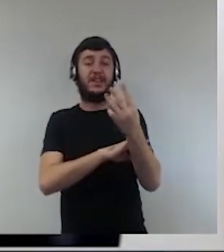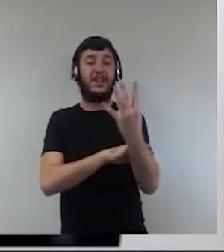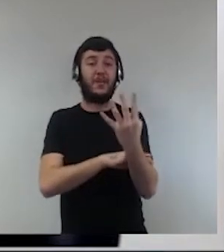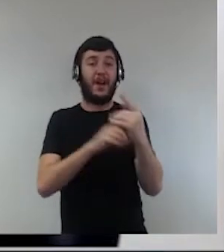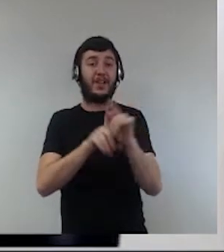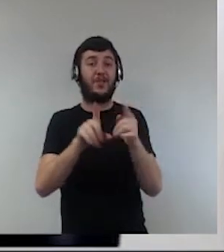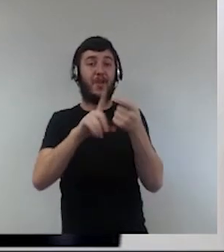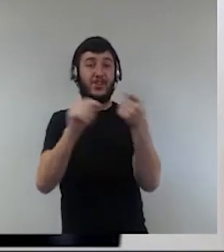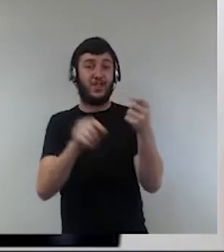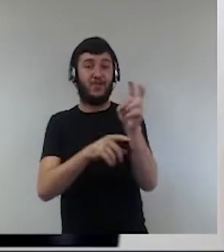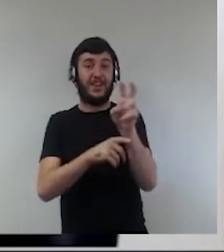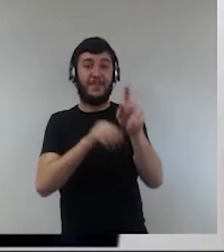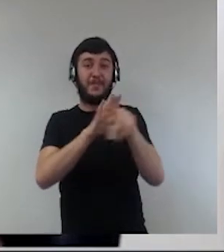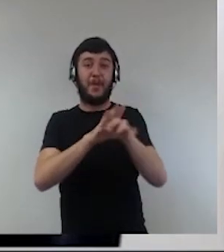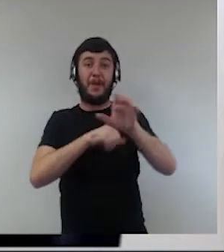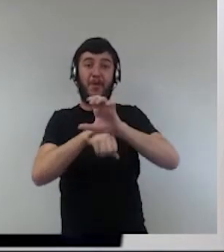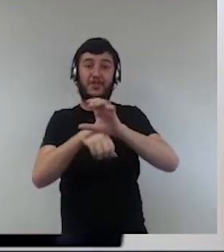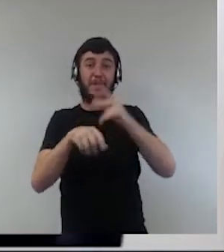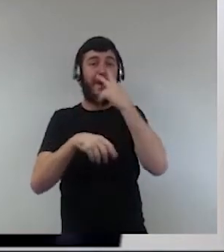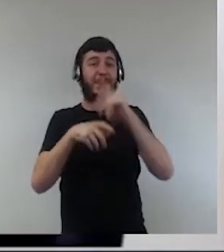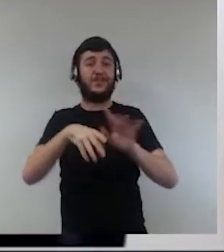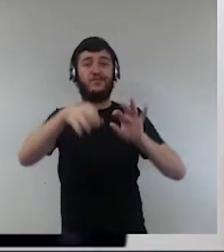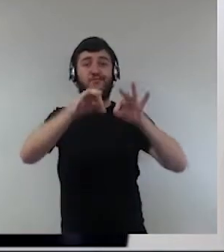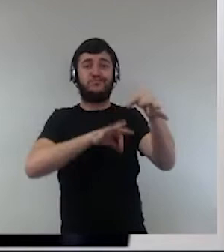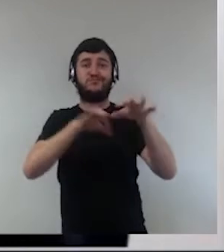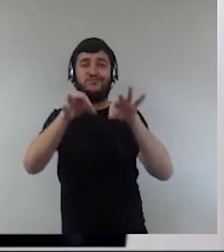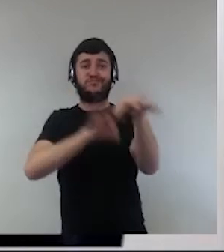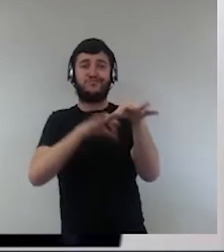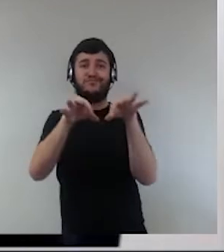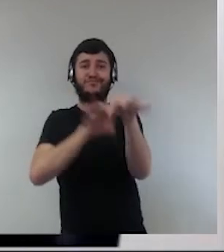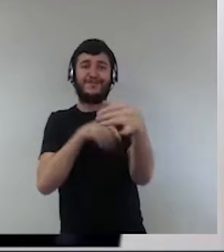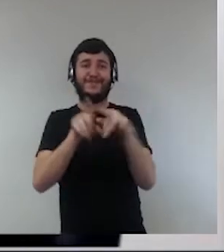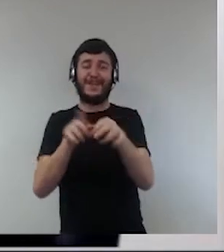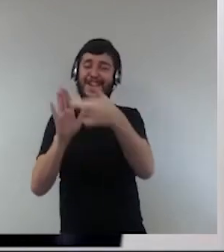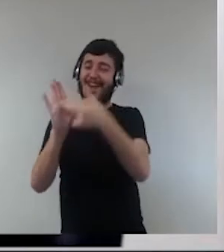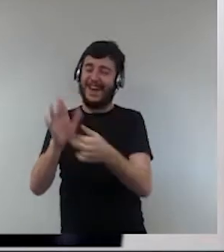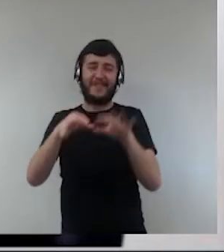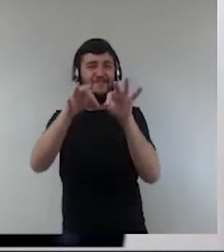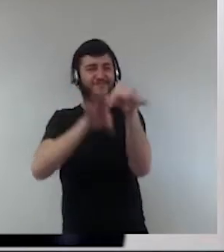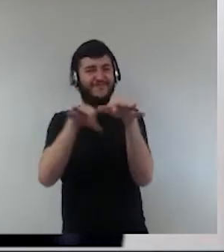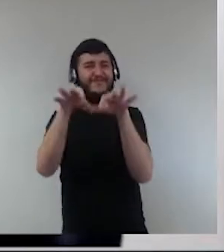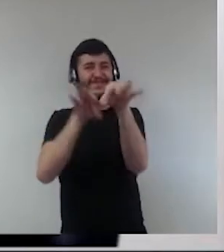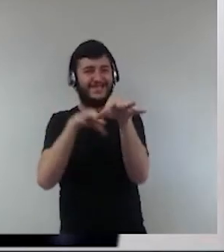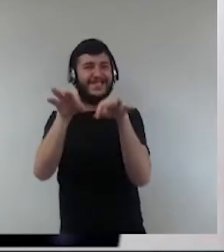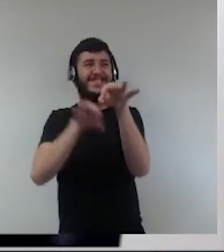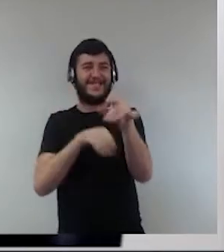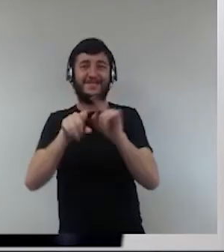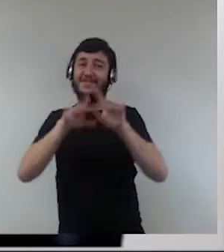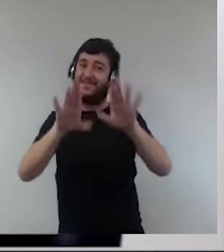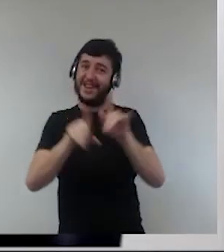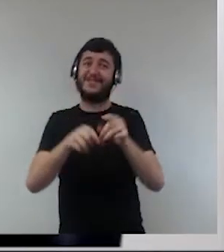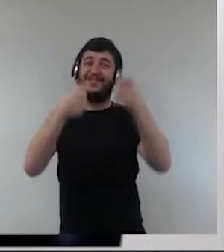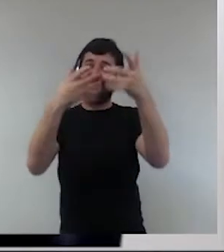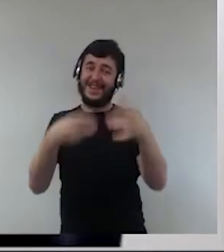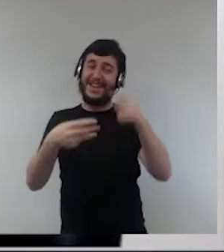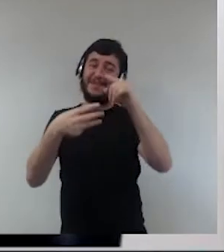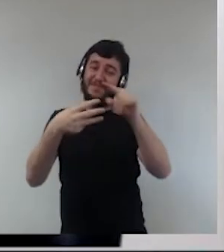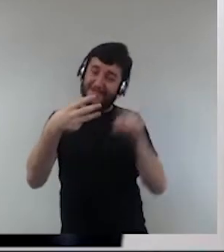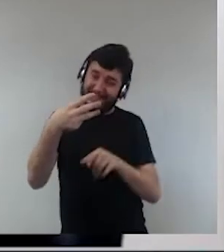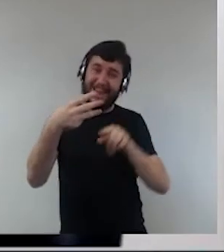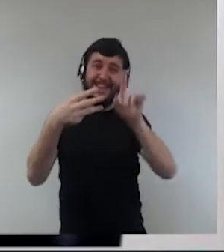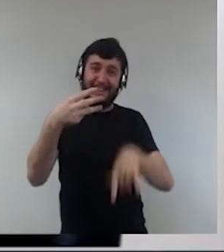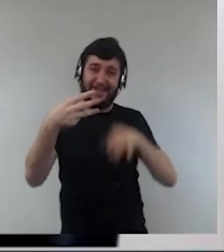Constituição Federal, estaria rasgando várias outras normas, estas são as principais. Me parece que a